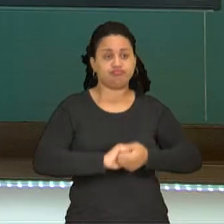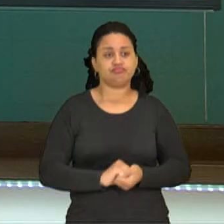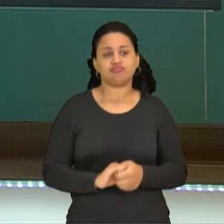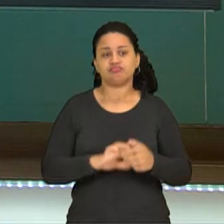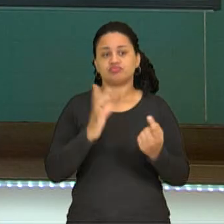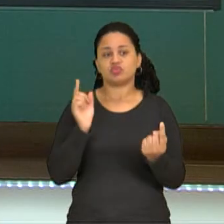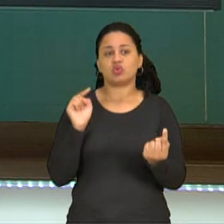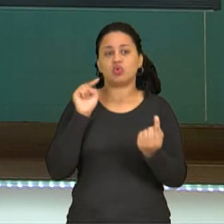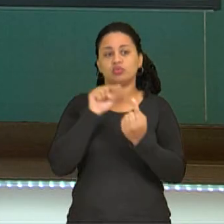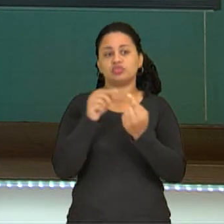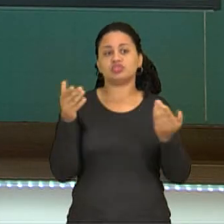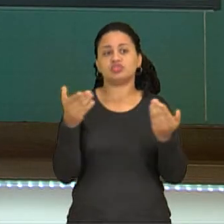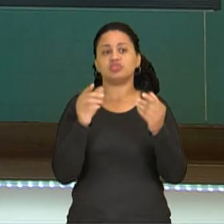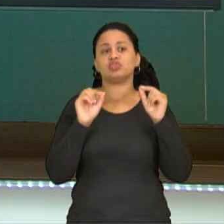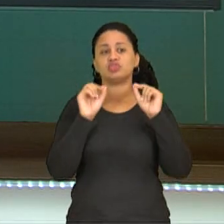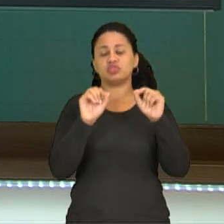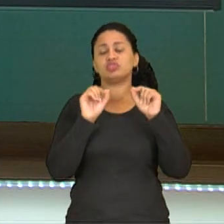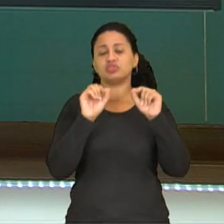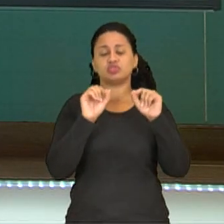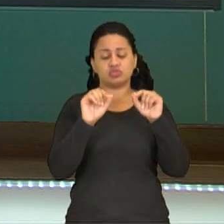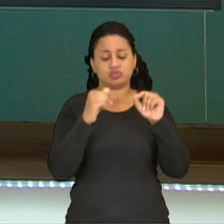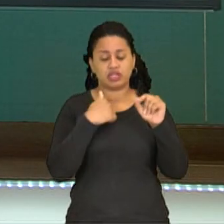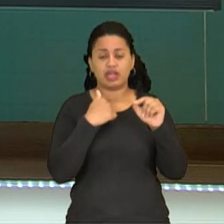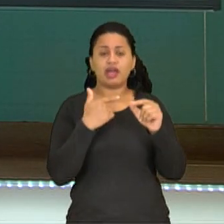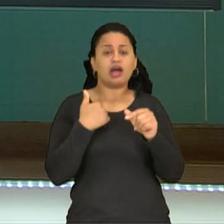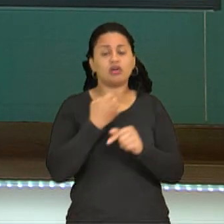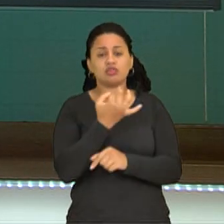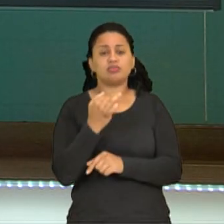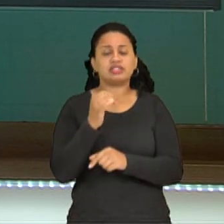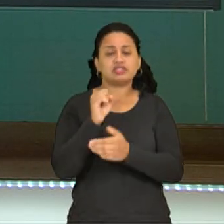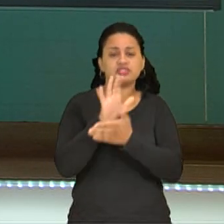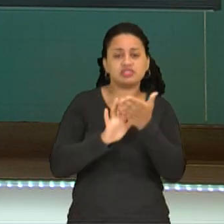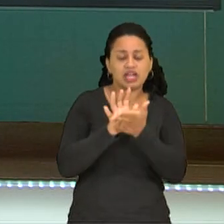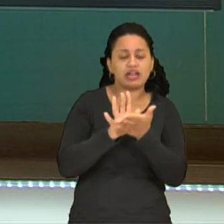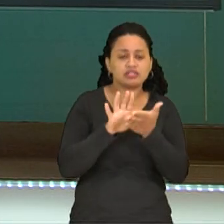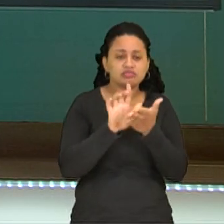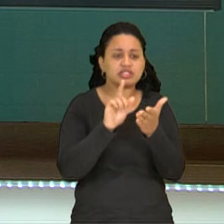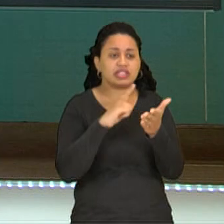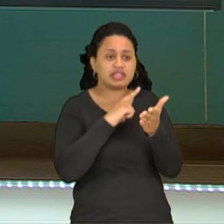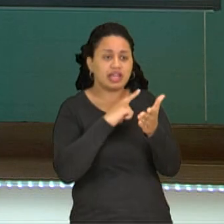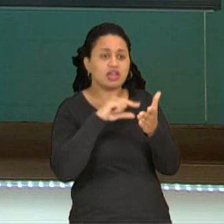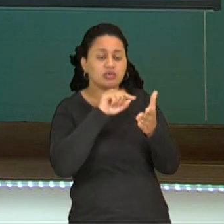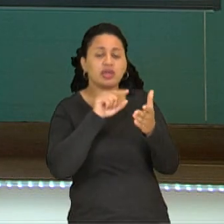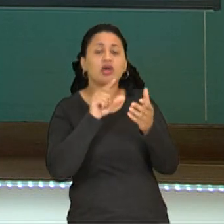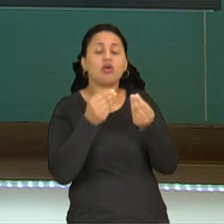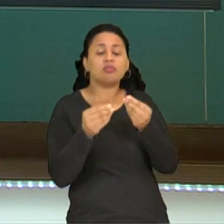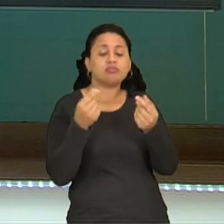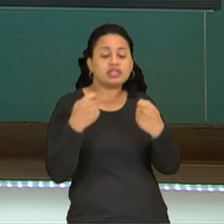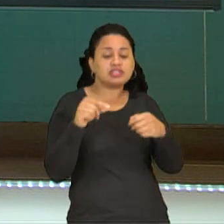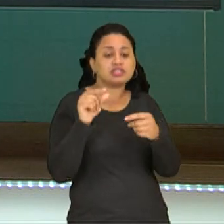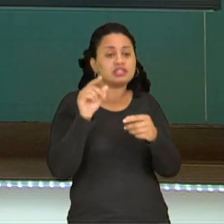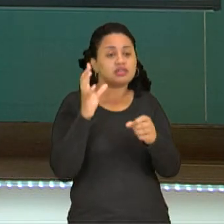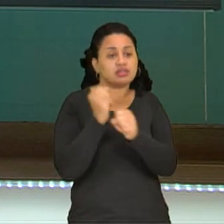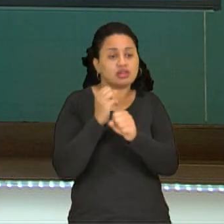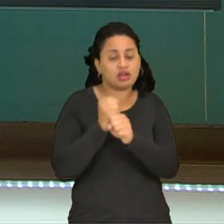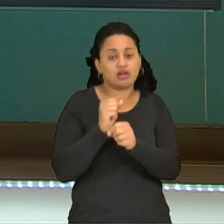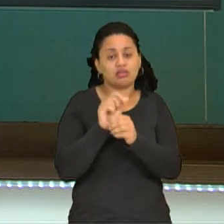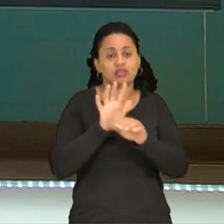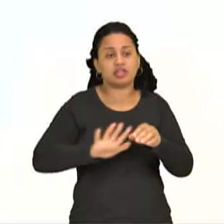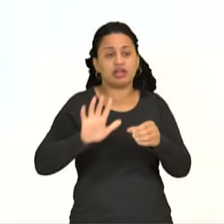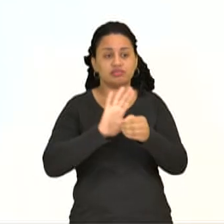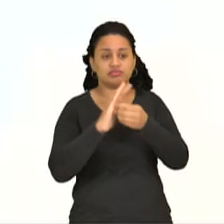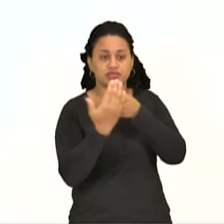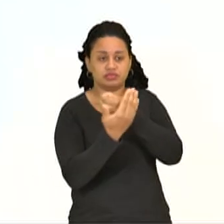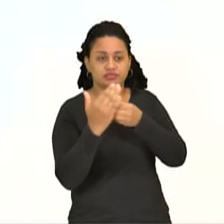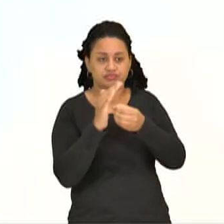nosso objetivo hoje vai ser exatamente ver situações, problemas que envolvem o cálculo de área de cilindros.